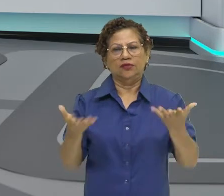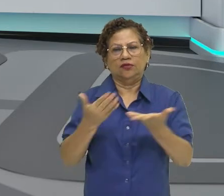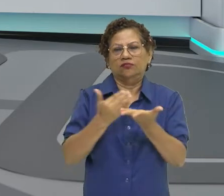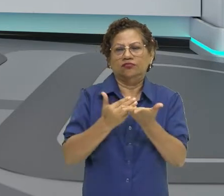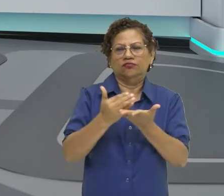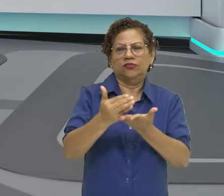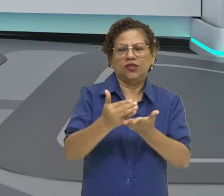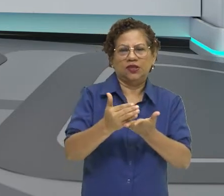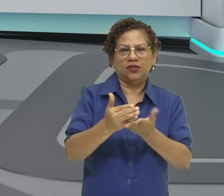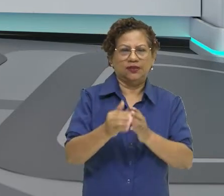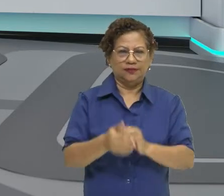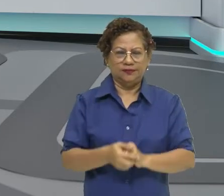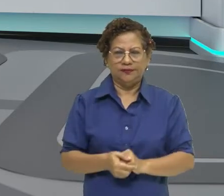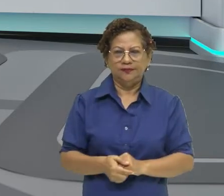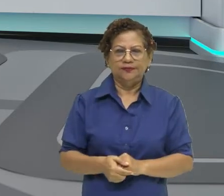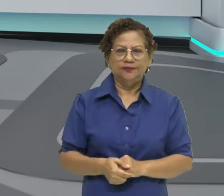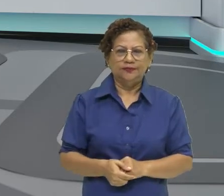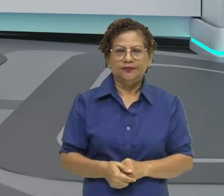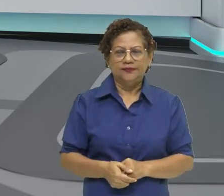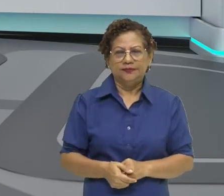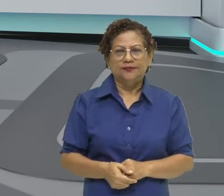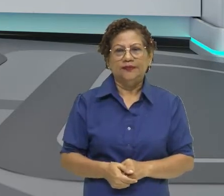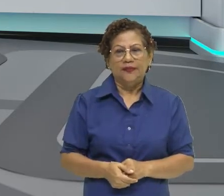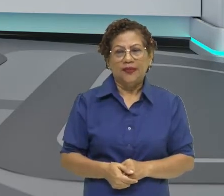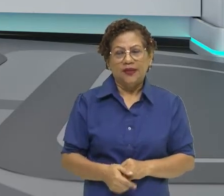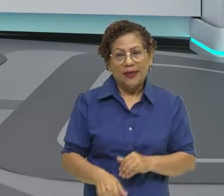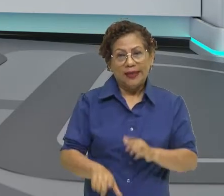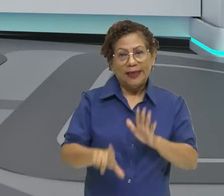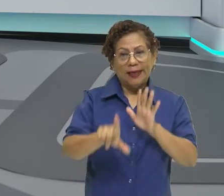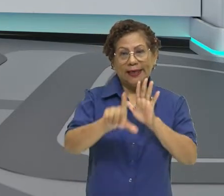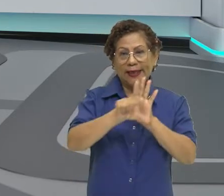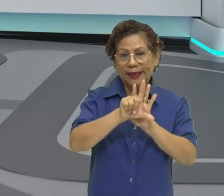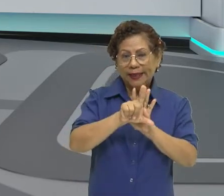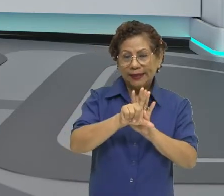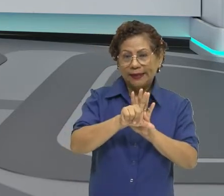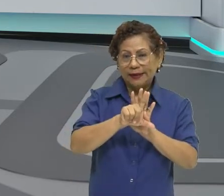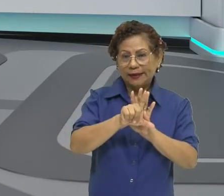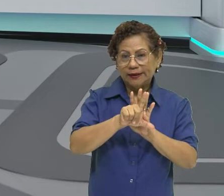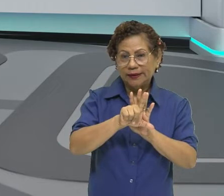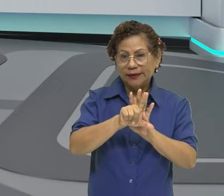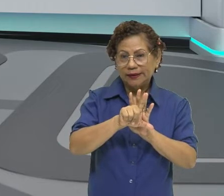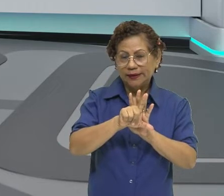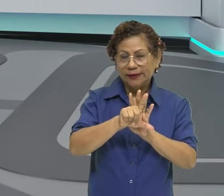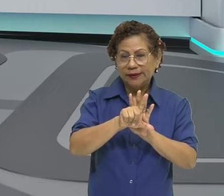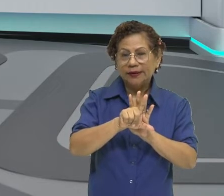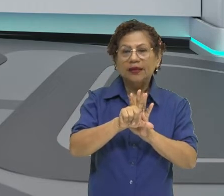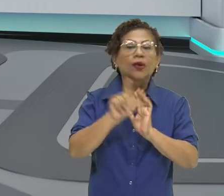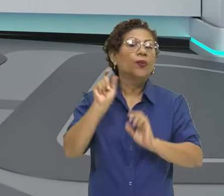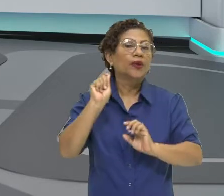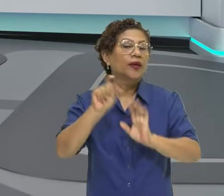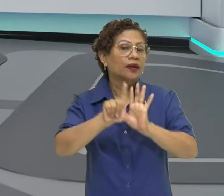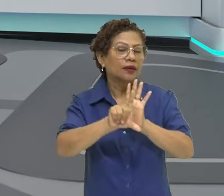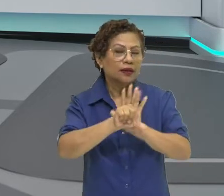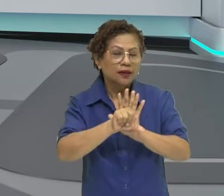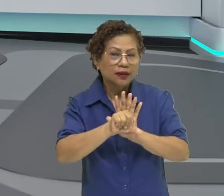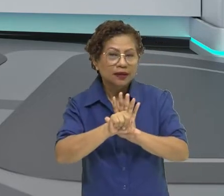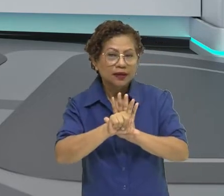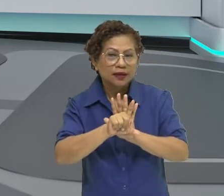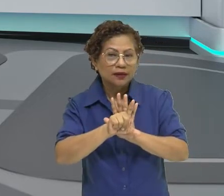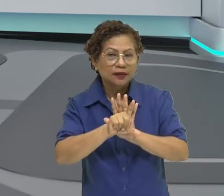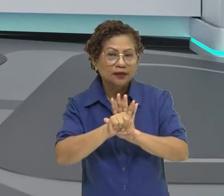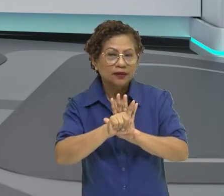falando lei da frontalidade. Ela já começa como lei. Isso quer dizer que ela era... Vamos lá, deixa eu ver se eu